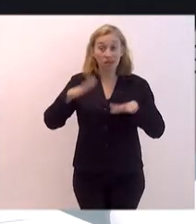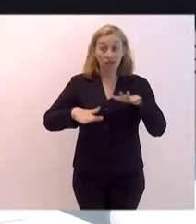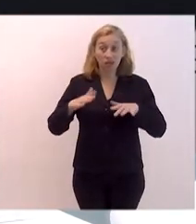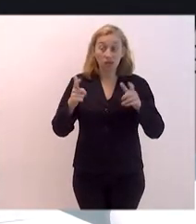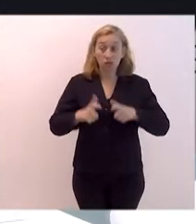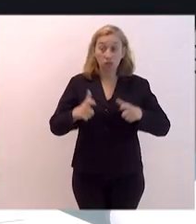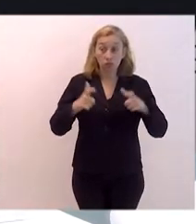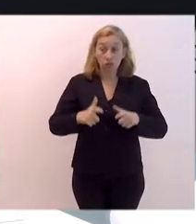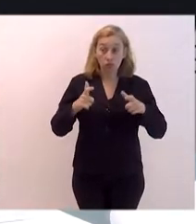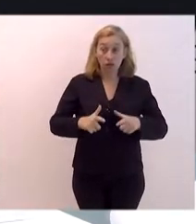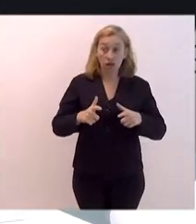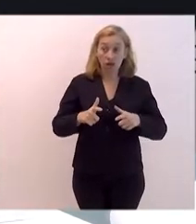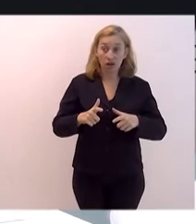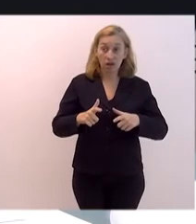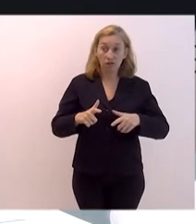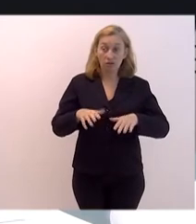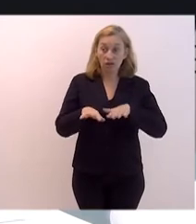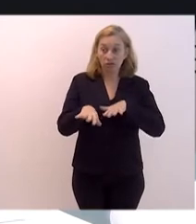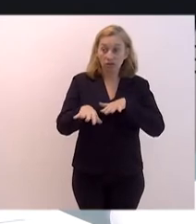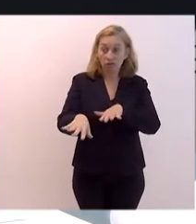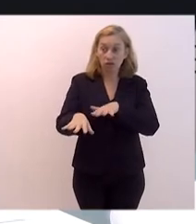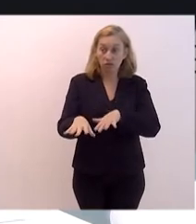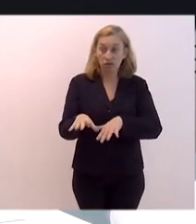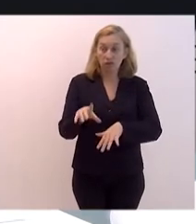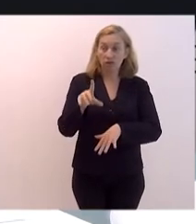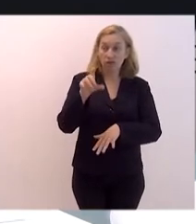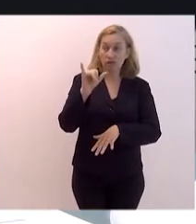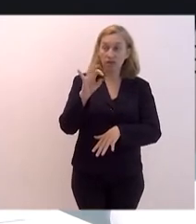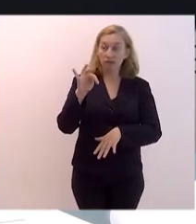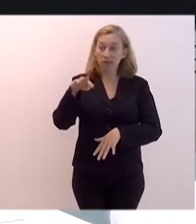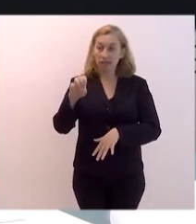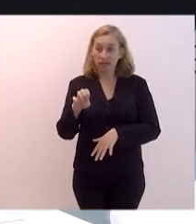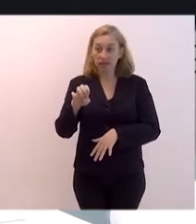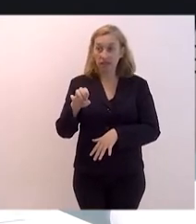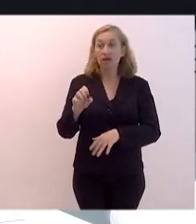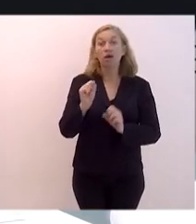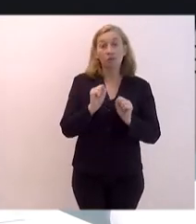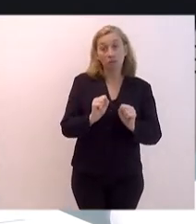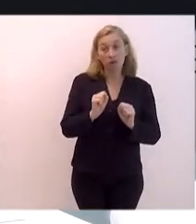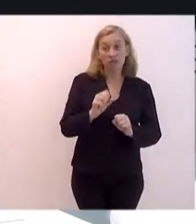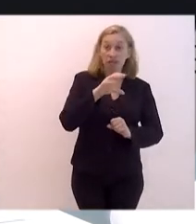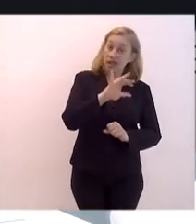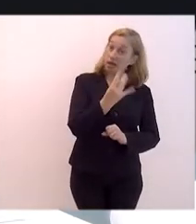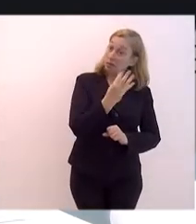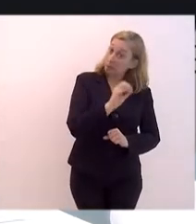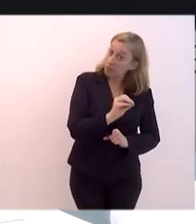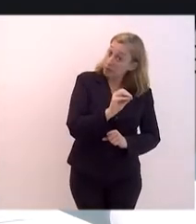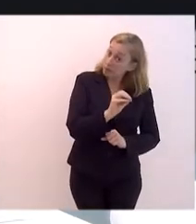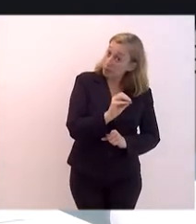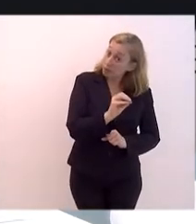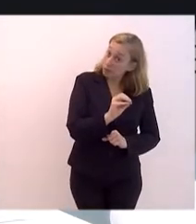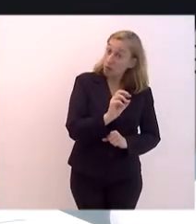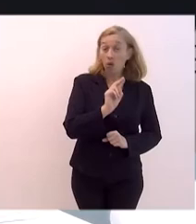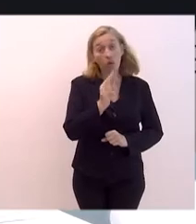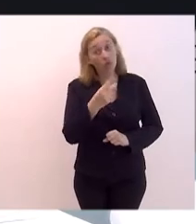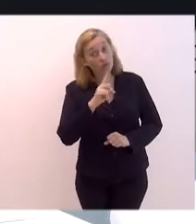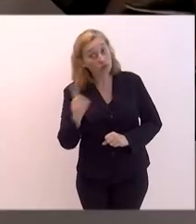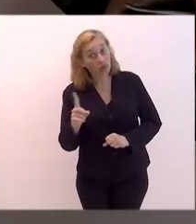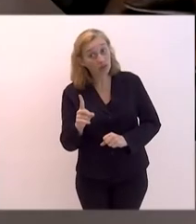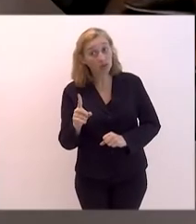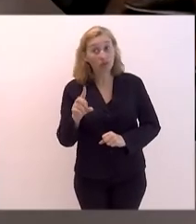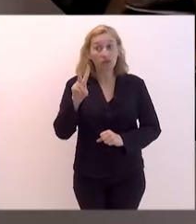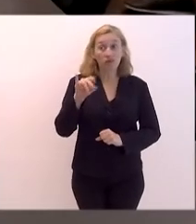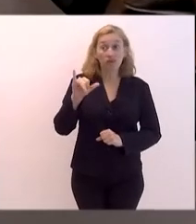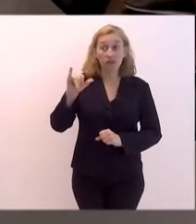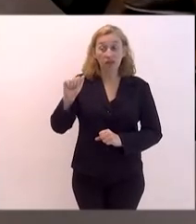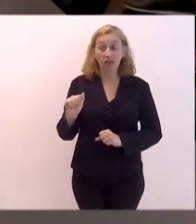na Intendente Magalhães, pode ser Campinho. Ele termina em Madureira. Pois é, pode ser Campinho ou não. E Vila Valqueira, hein?